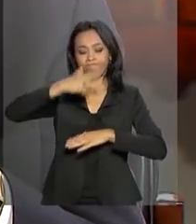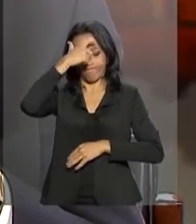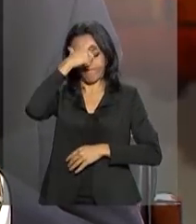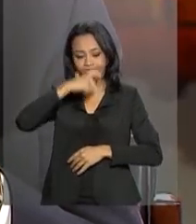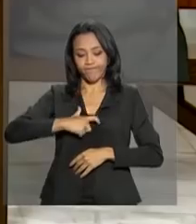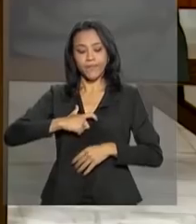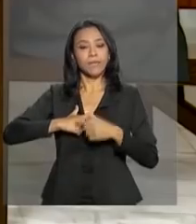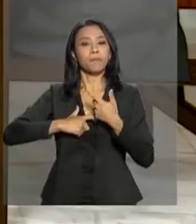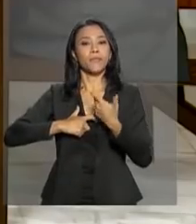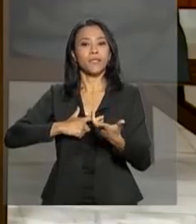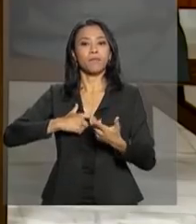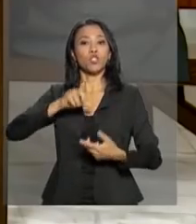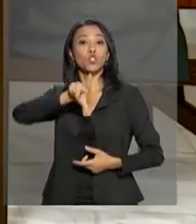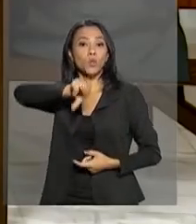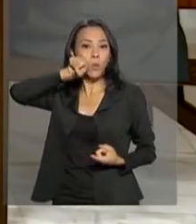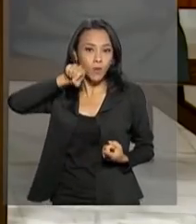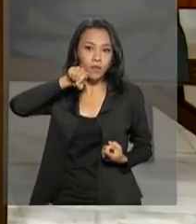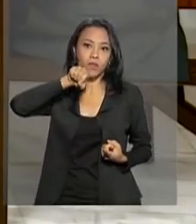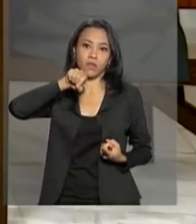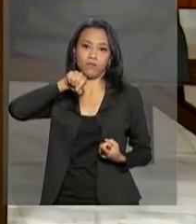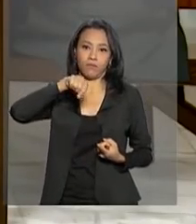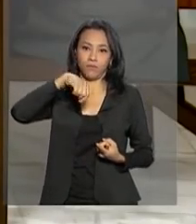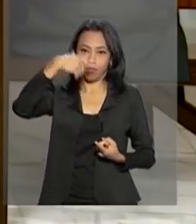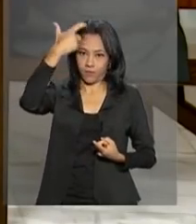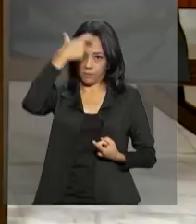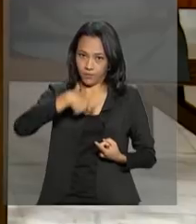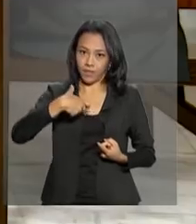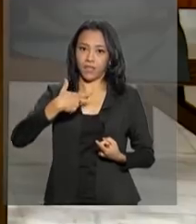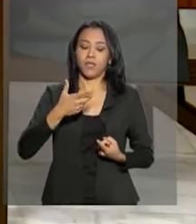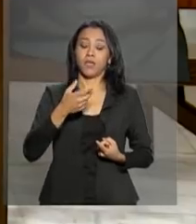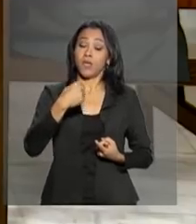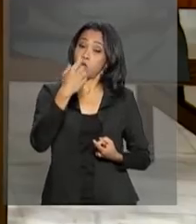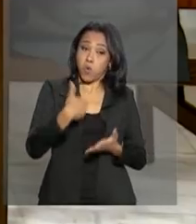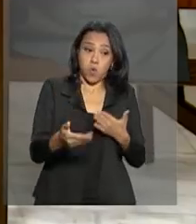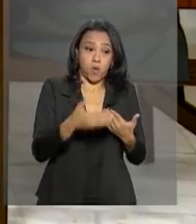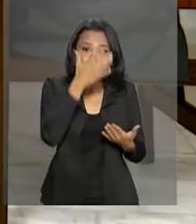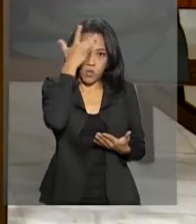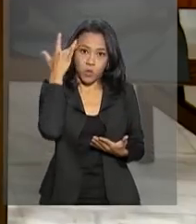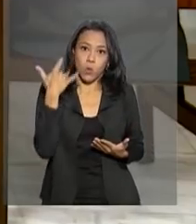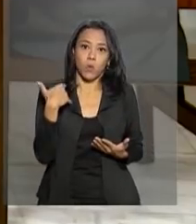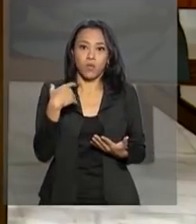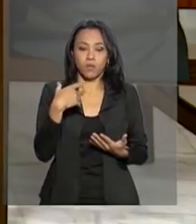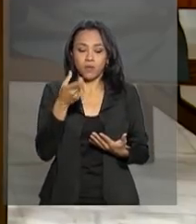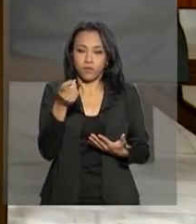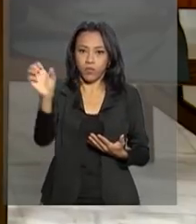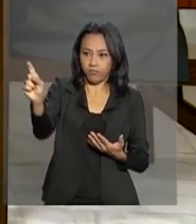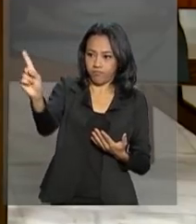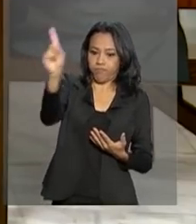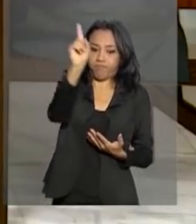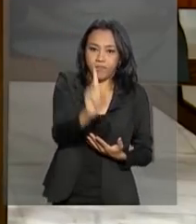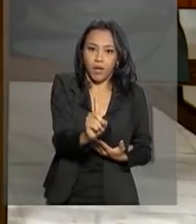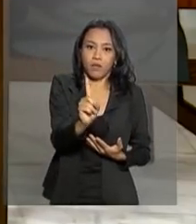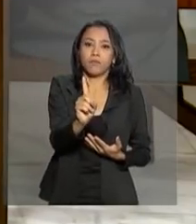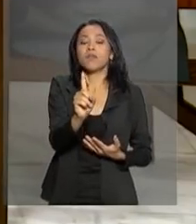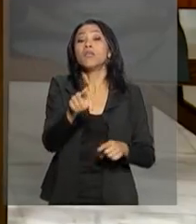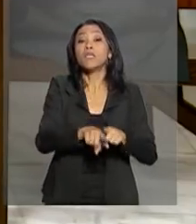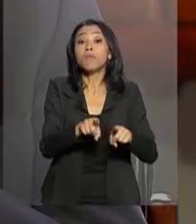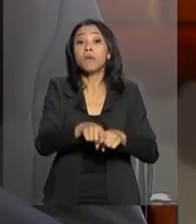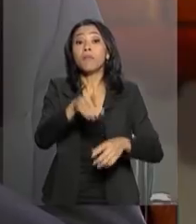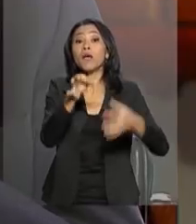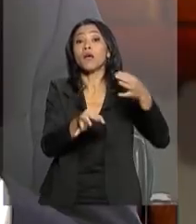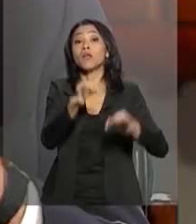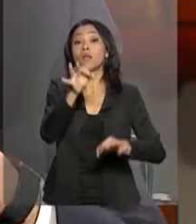sentido de capacidade de escolha para o legislador ordinário, legislador comum. E de igual maneira até para o